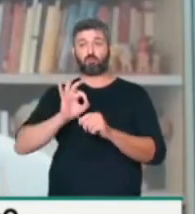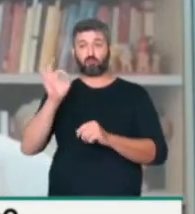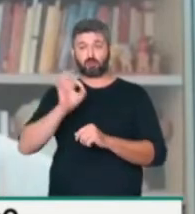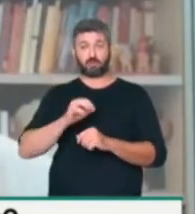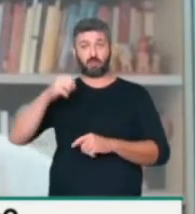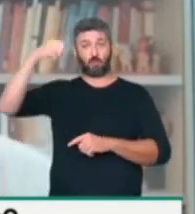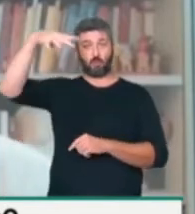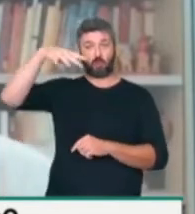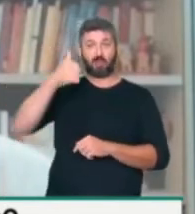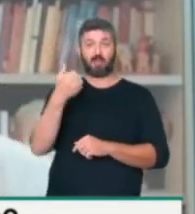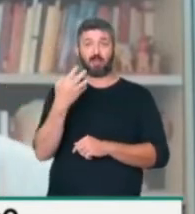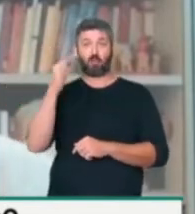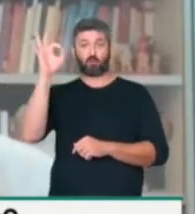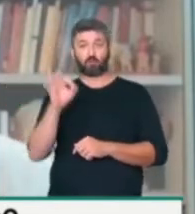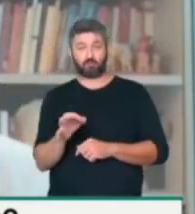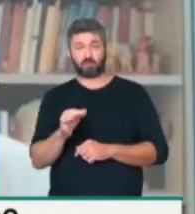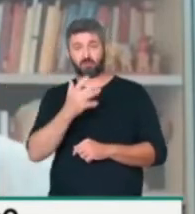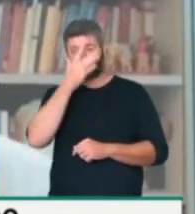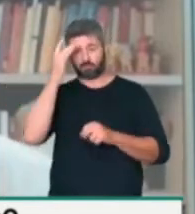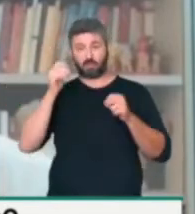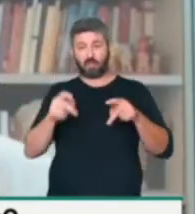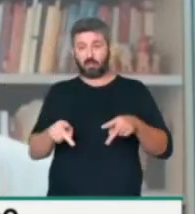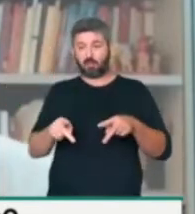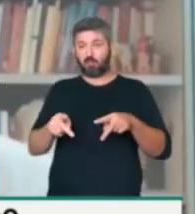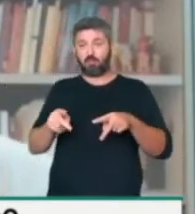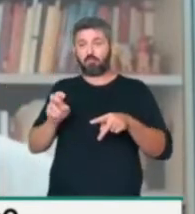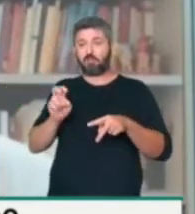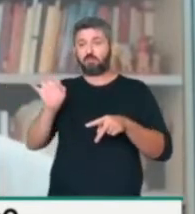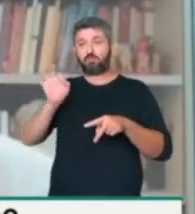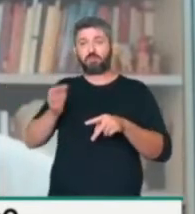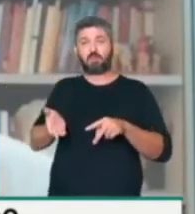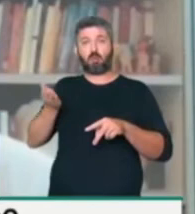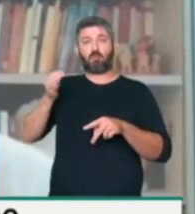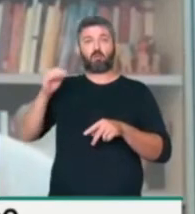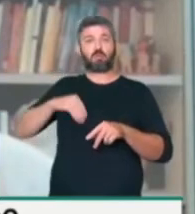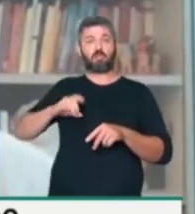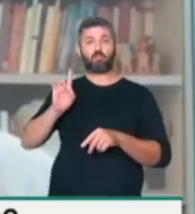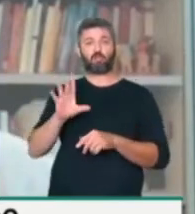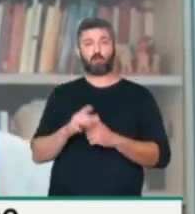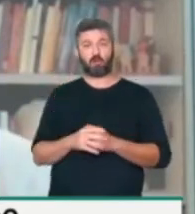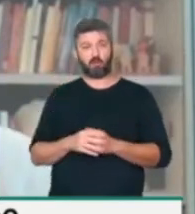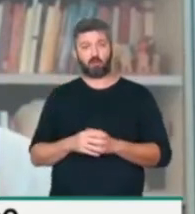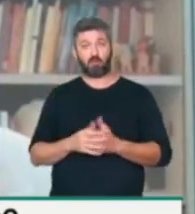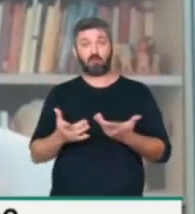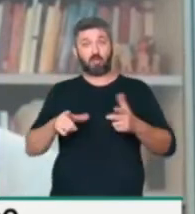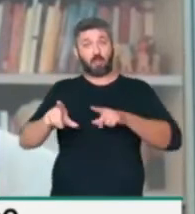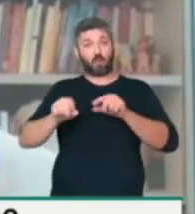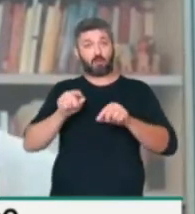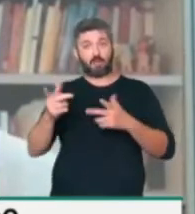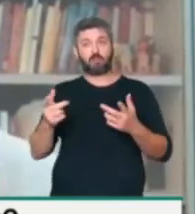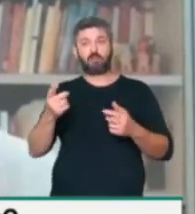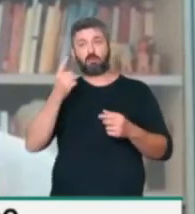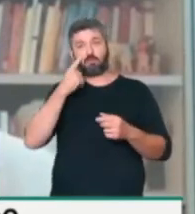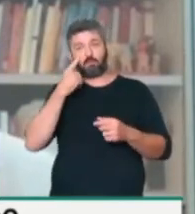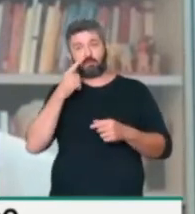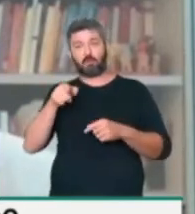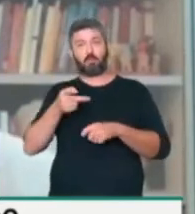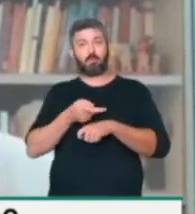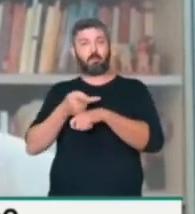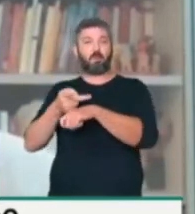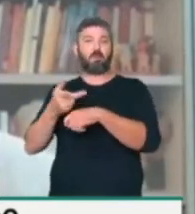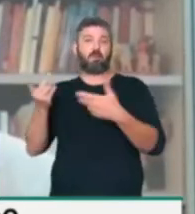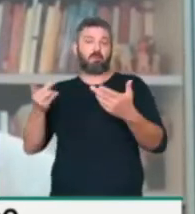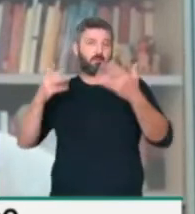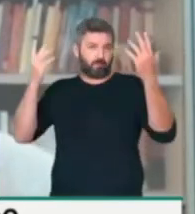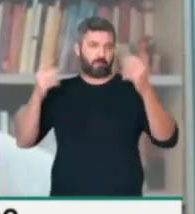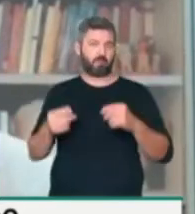luz 14% e os aposentados tiveram um aumento apenas de 5%. Para que a gente dê uma alternativa, que não seja ele buscar